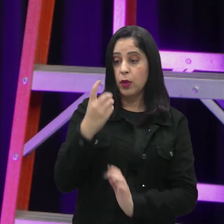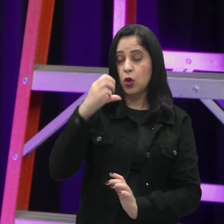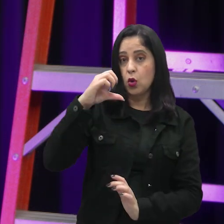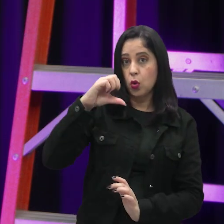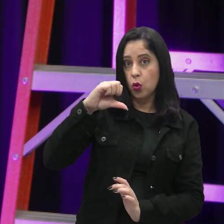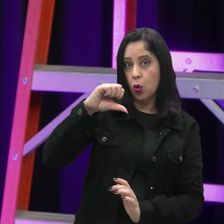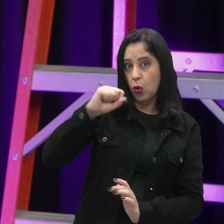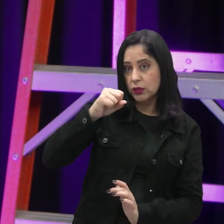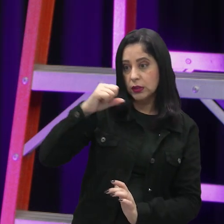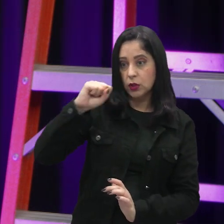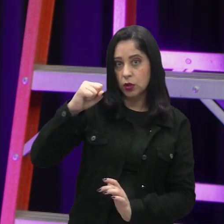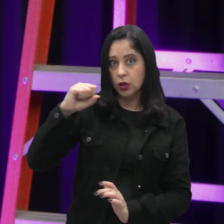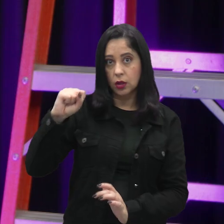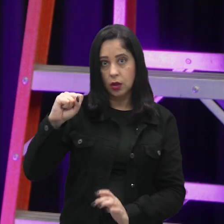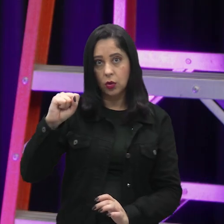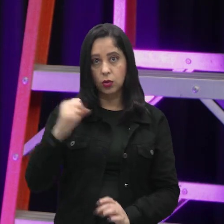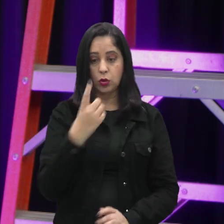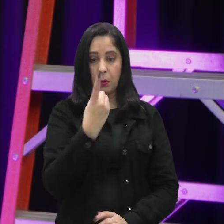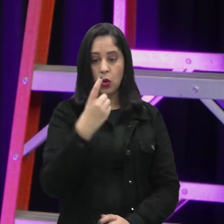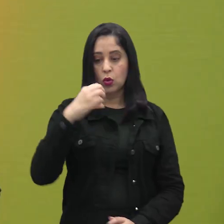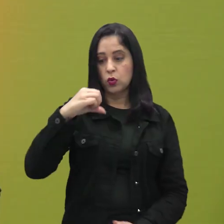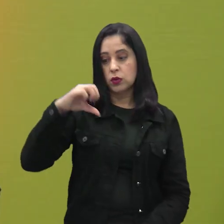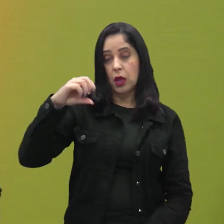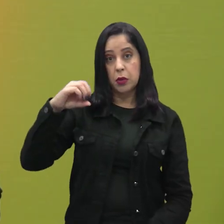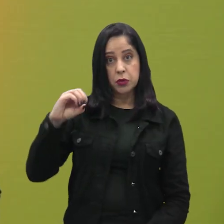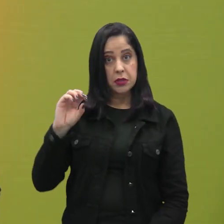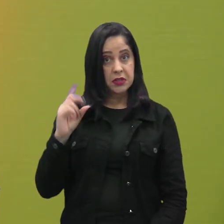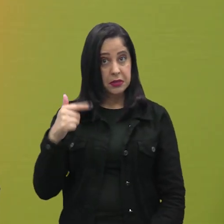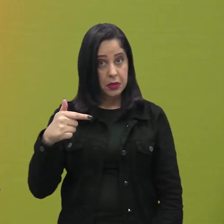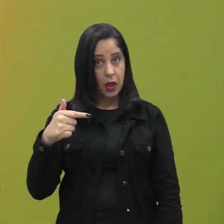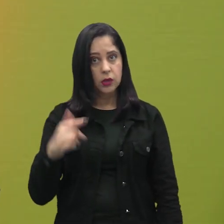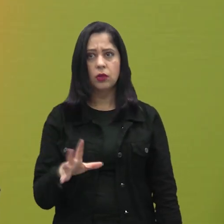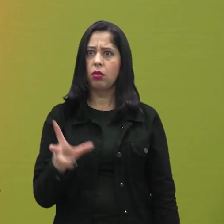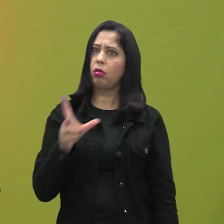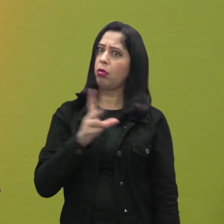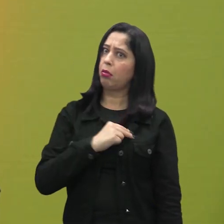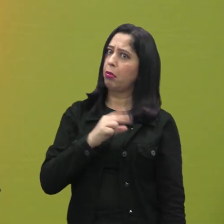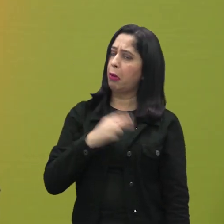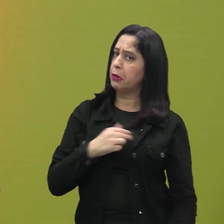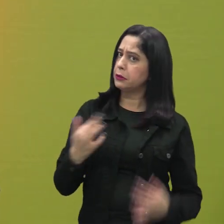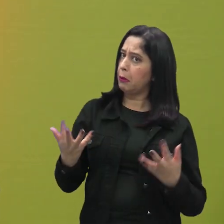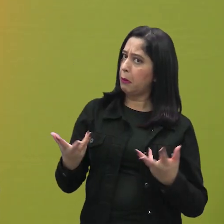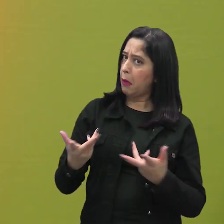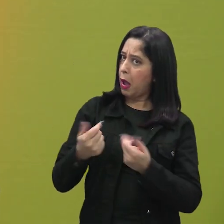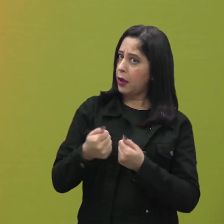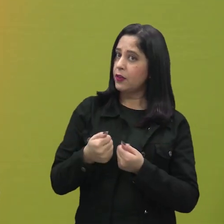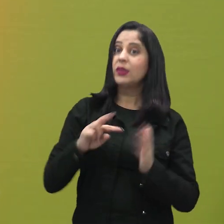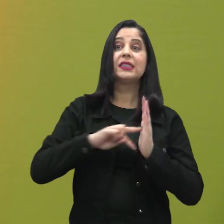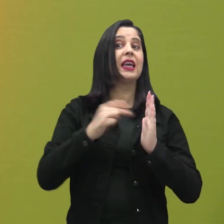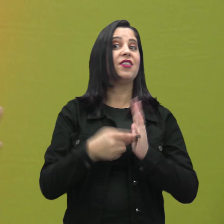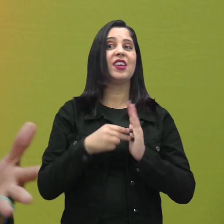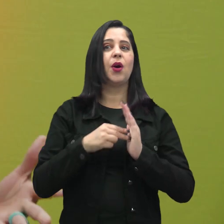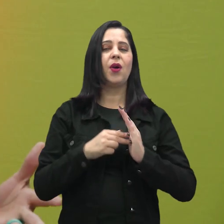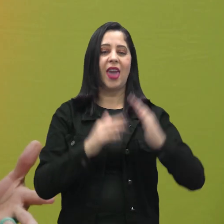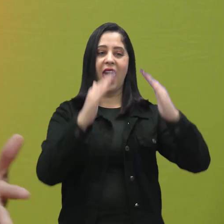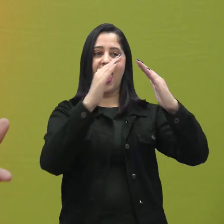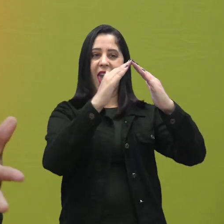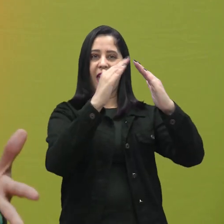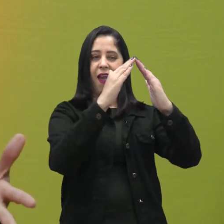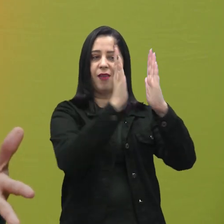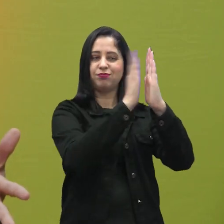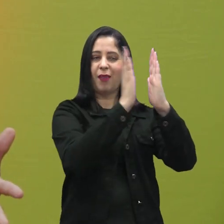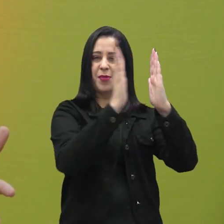1888 a 1907. Incrível. Nossa, incrível, hein, Ti? Muito bom, muito bom. Ó, isso mostra como as nossas bibliotecas